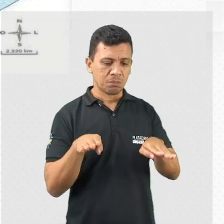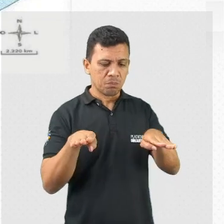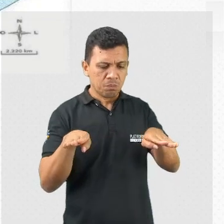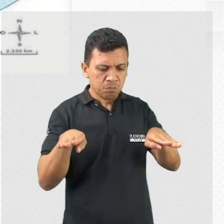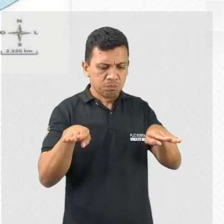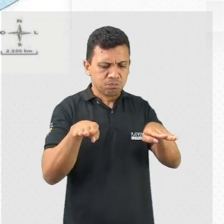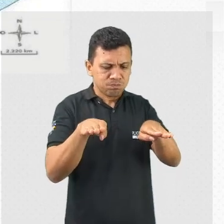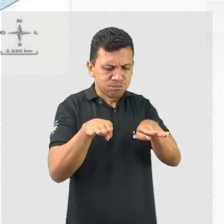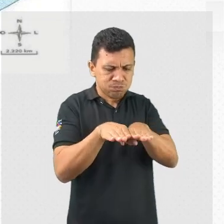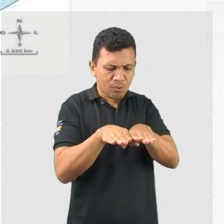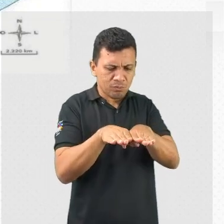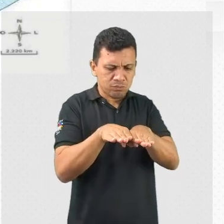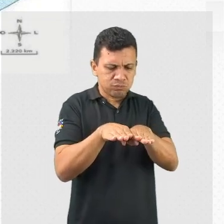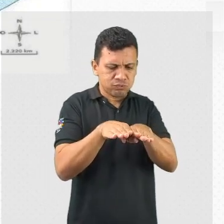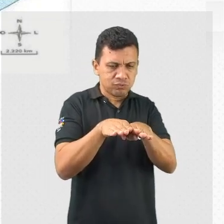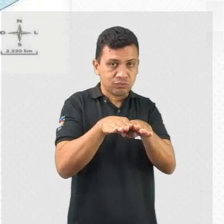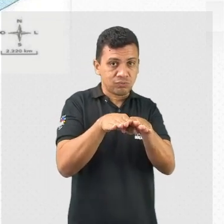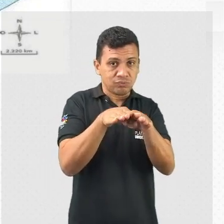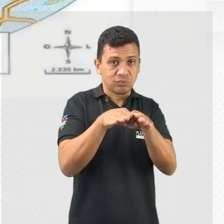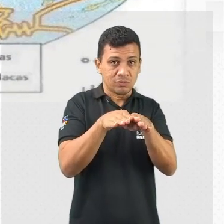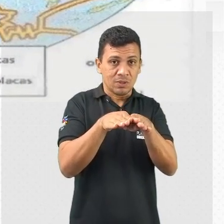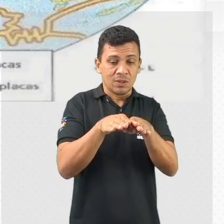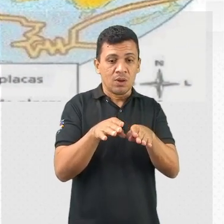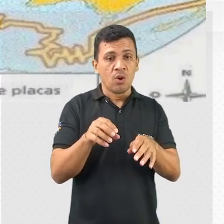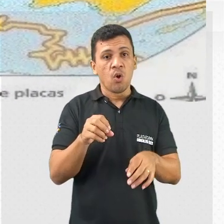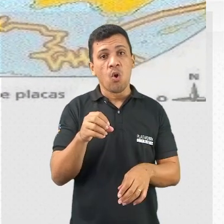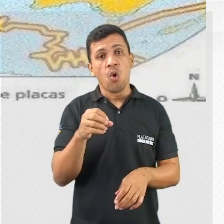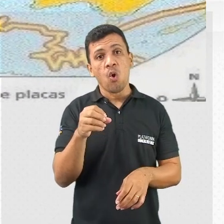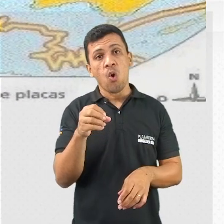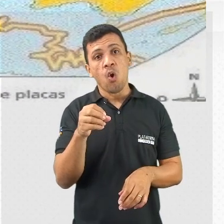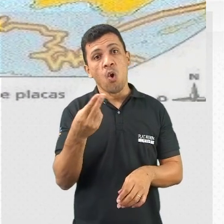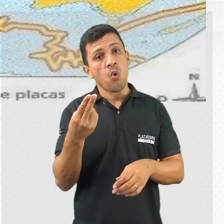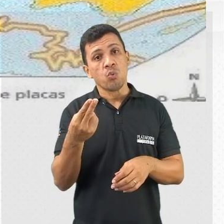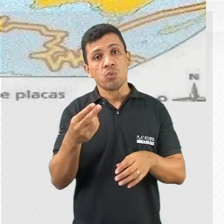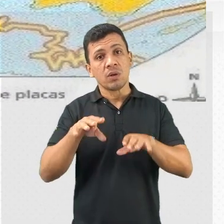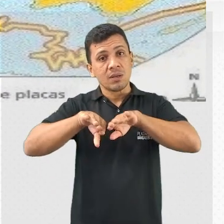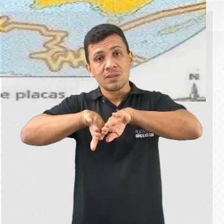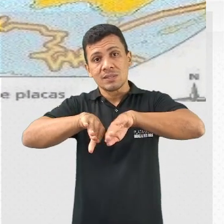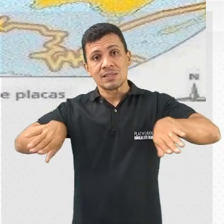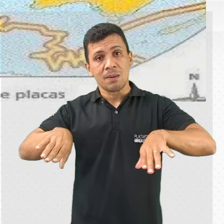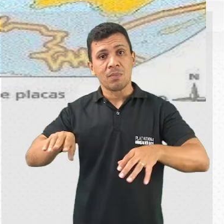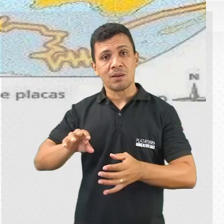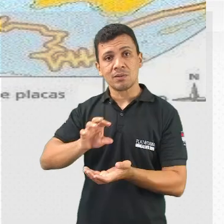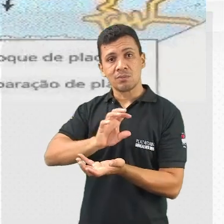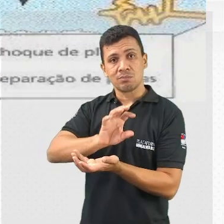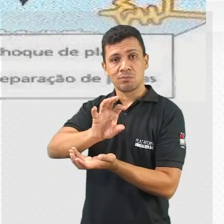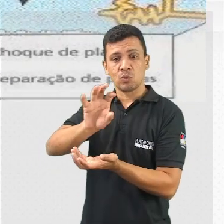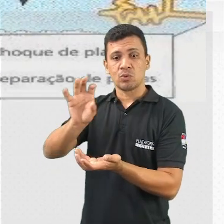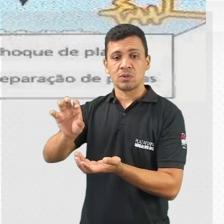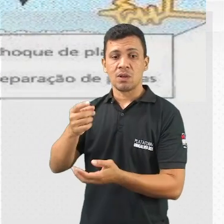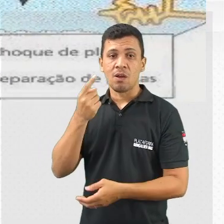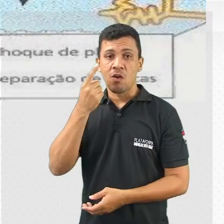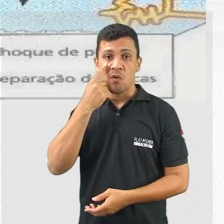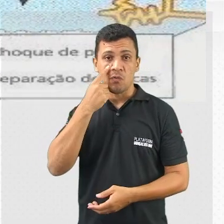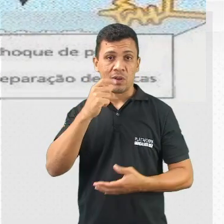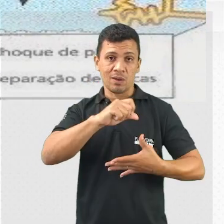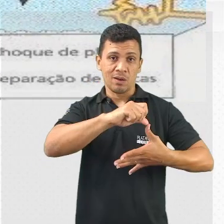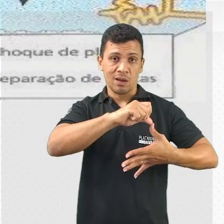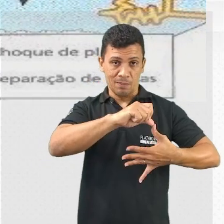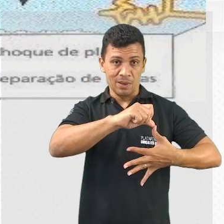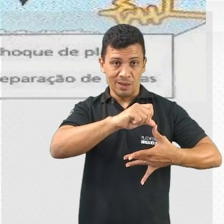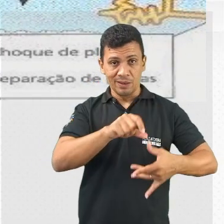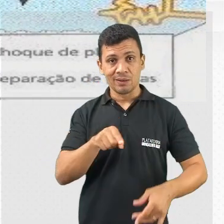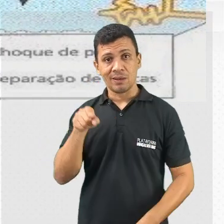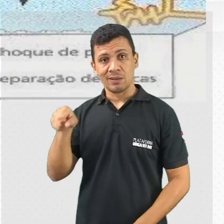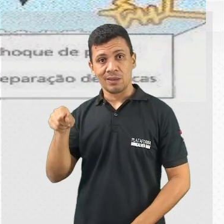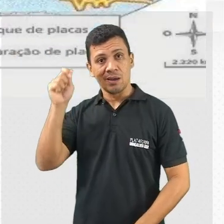encontro de placas tectônicas, ou a fragmentação, por exemplo, dos continentes, como você pode estar vendo entre América e África, gente,